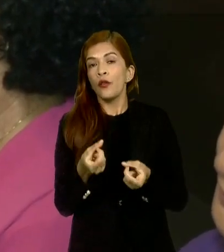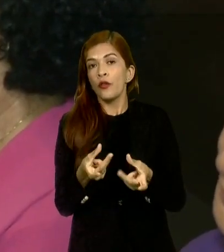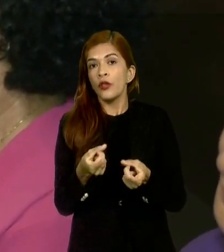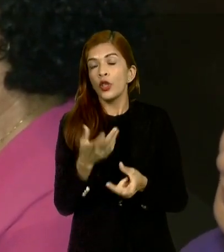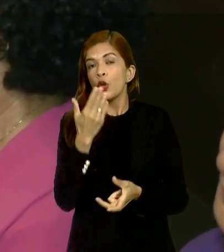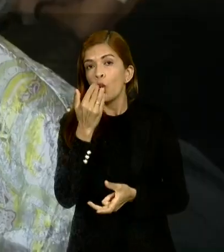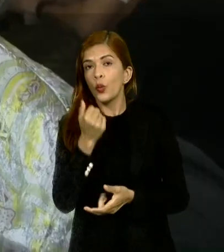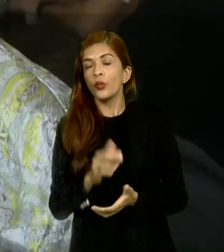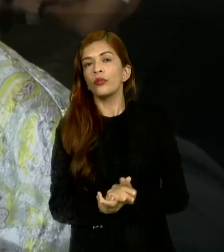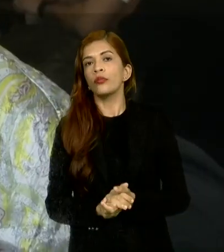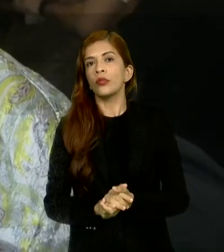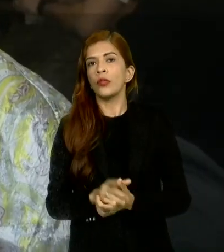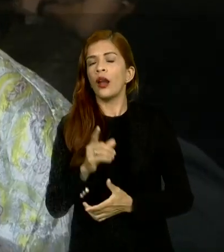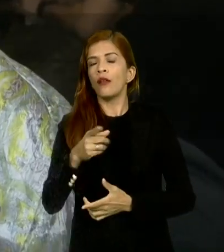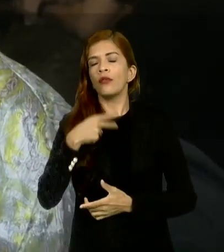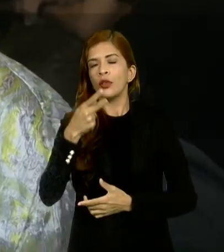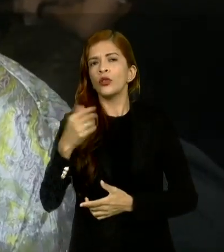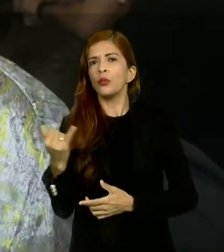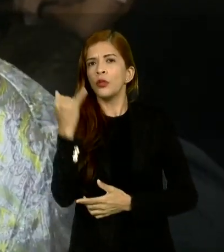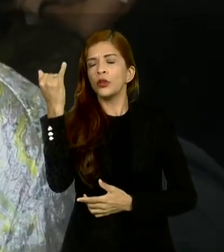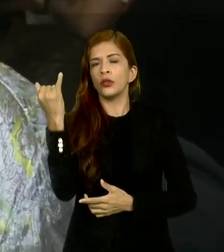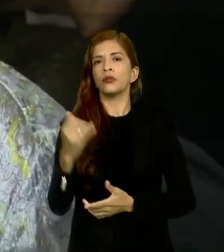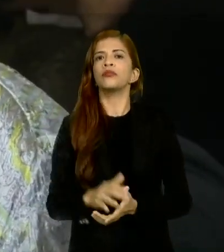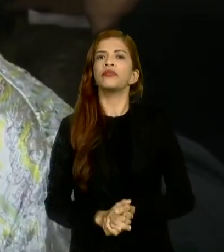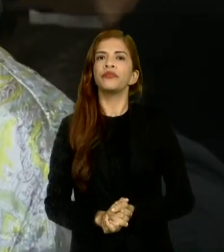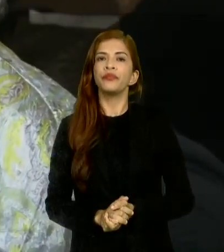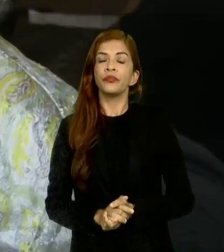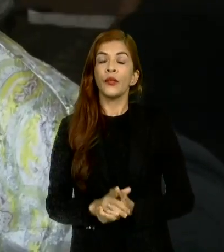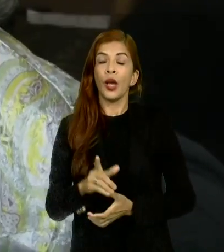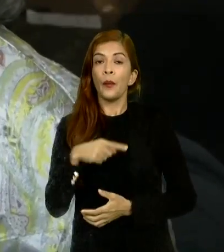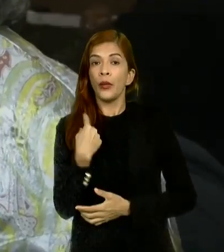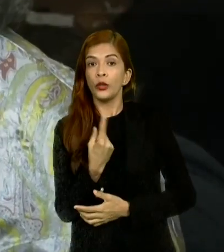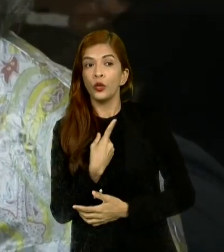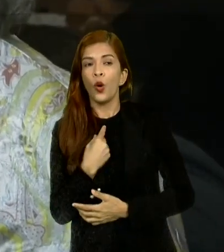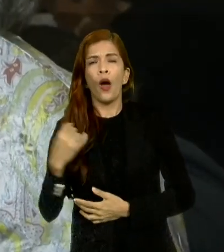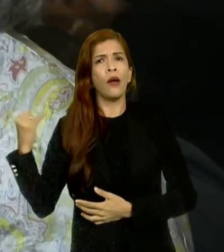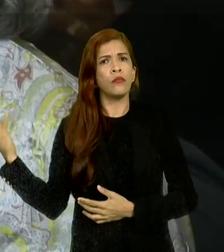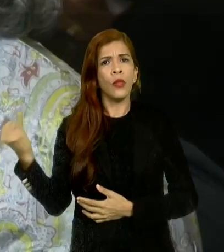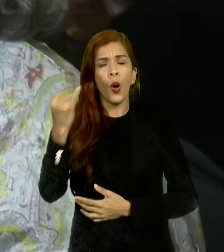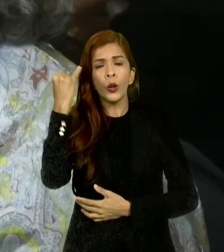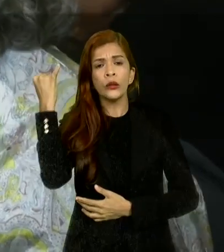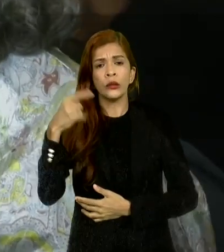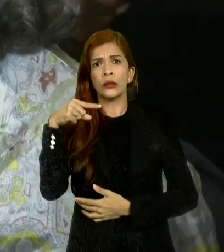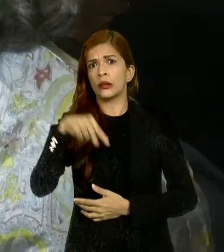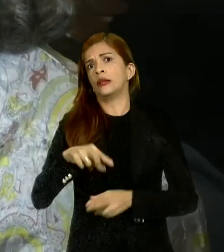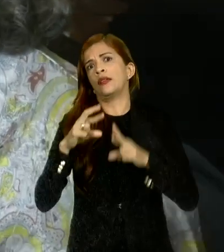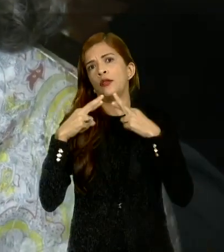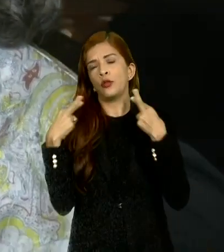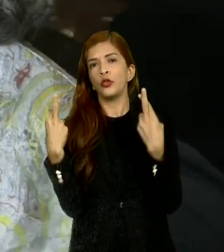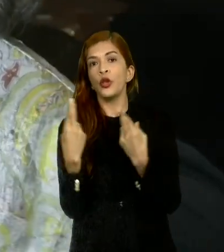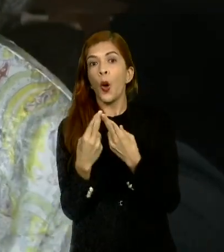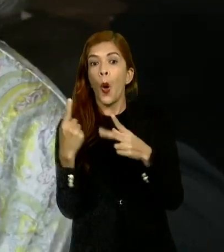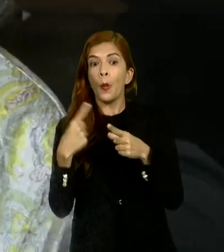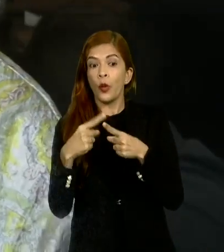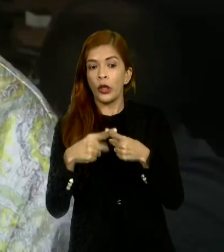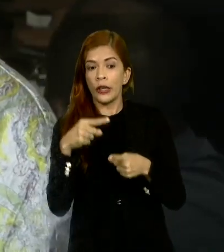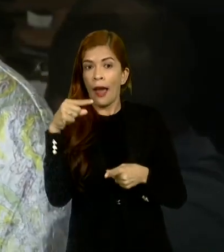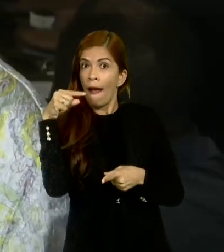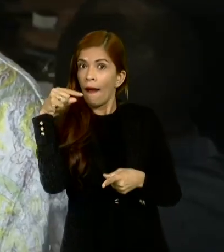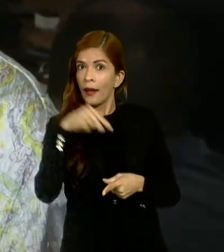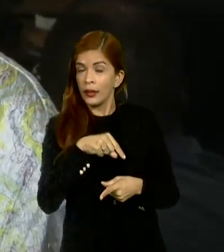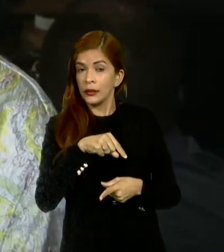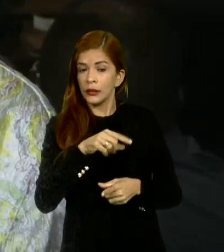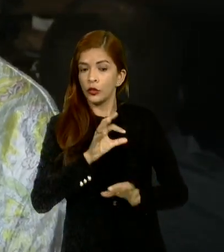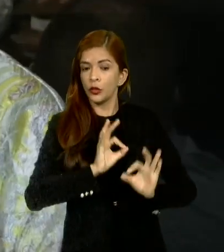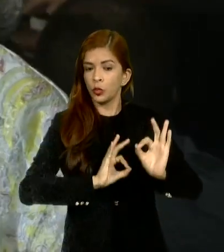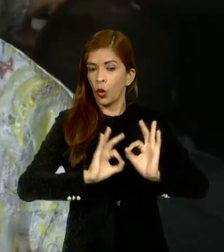reunião pré-evento. Para nós é de suma importância essa participação nessa reunião, porque aqui é que nós vamos alinhar o